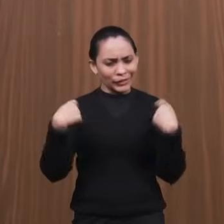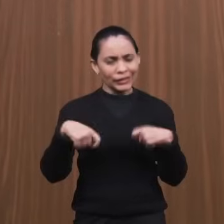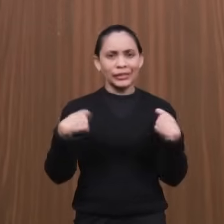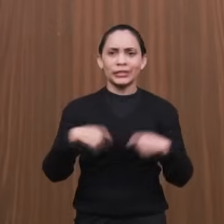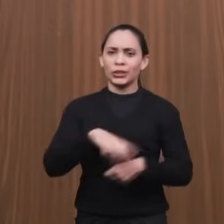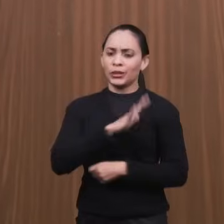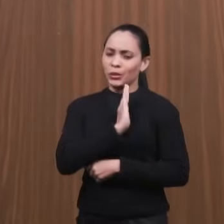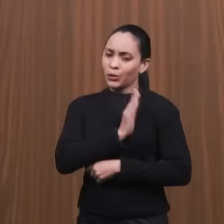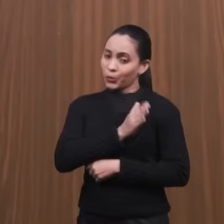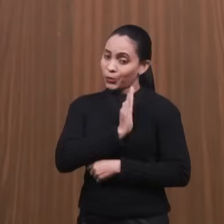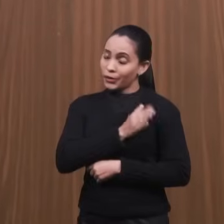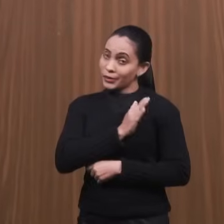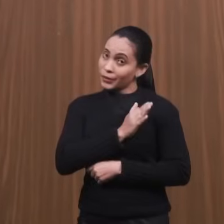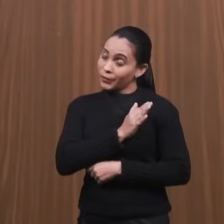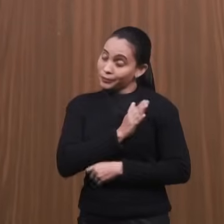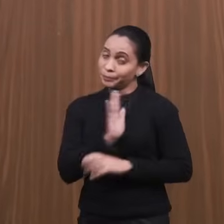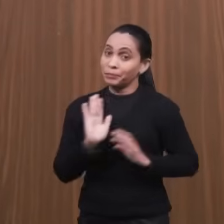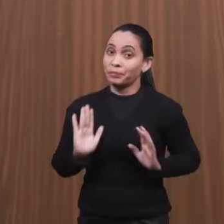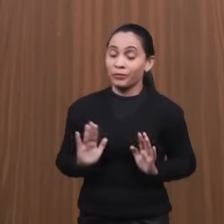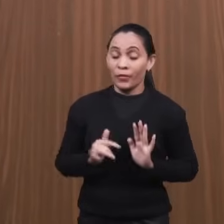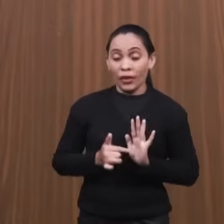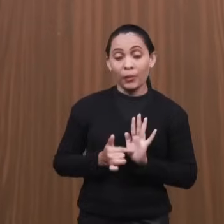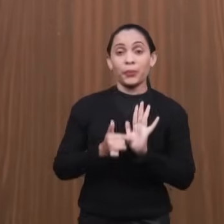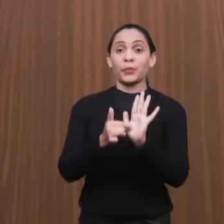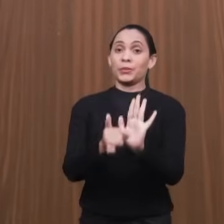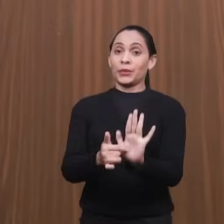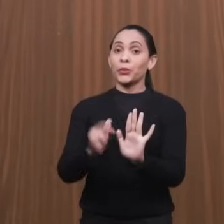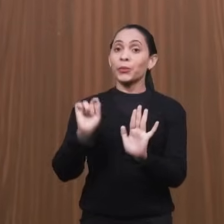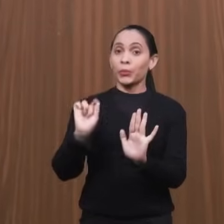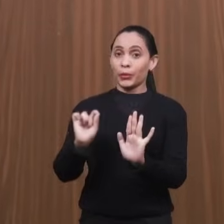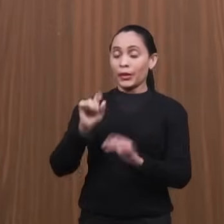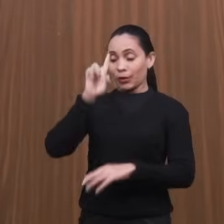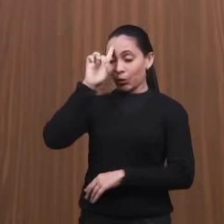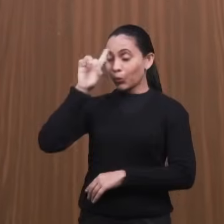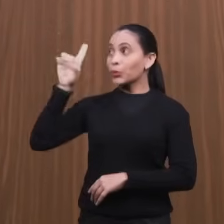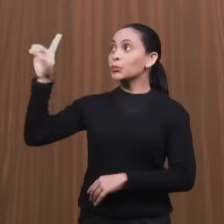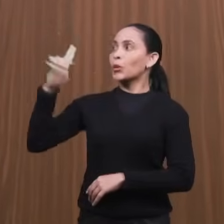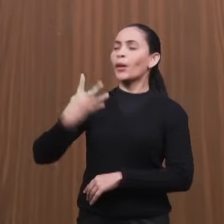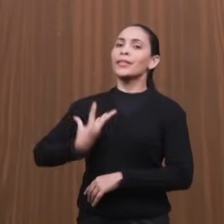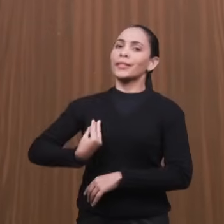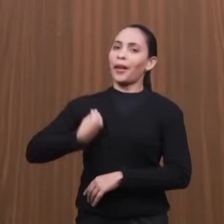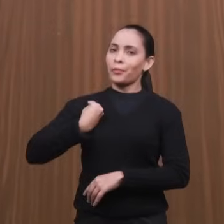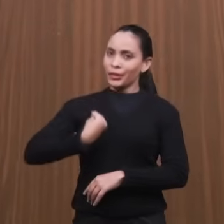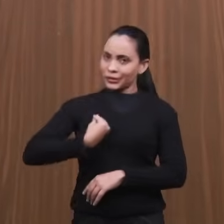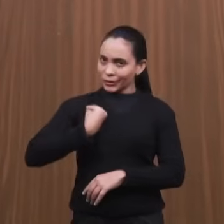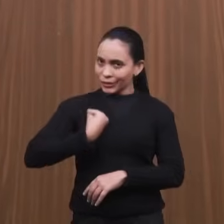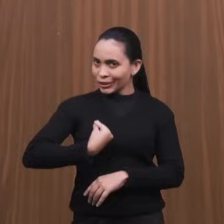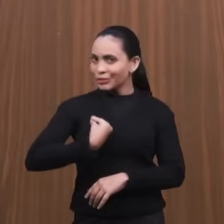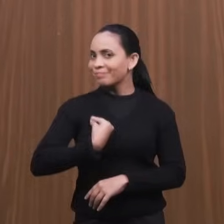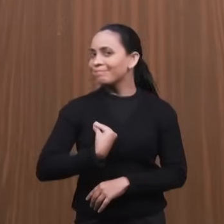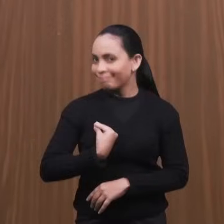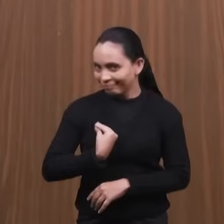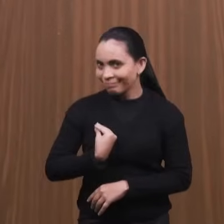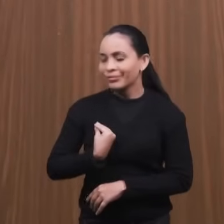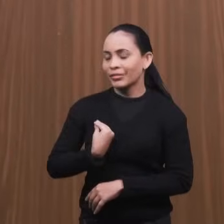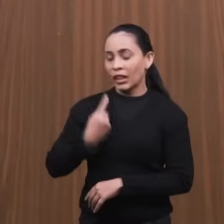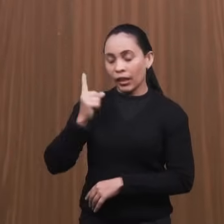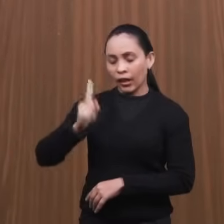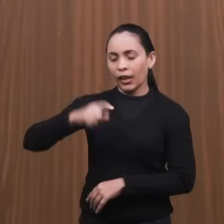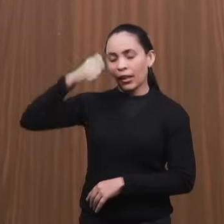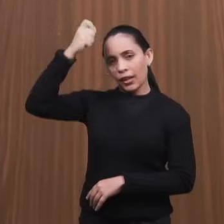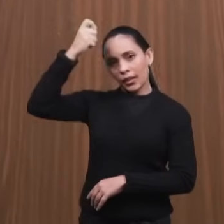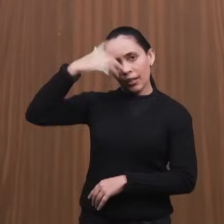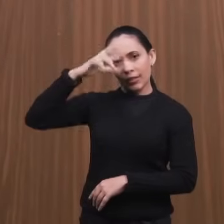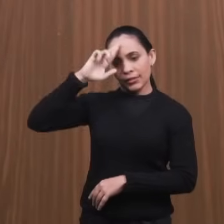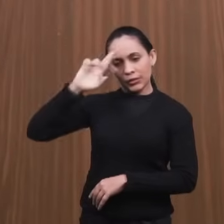no coração de alguém, mostrando o quê? Que Ele está presente naquele culto. Essa é a graça